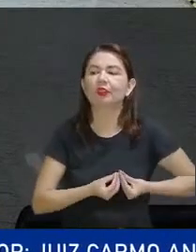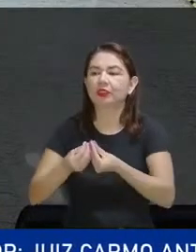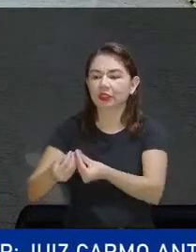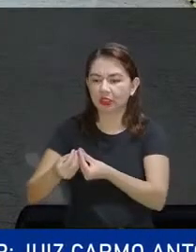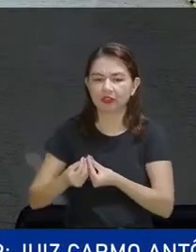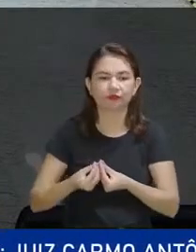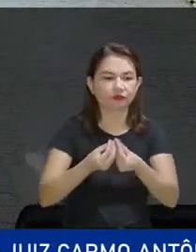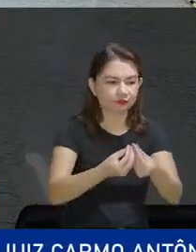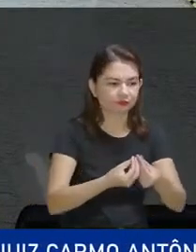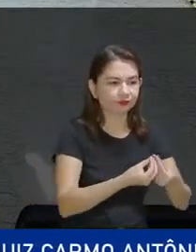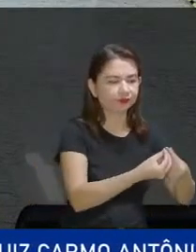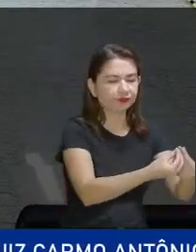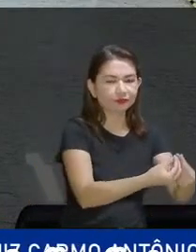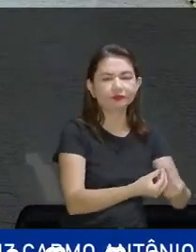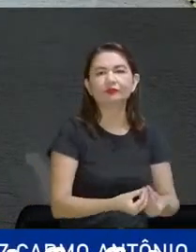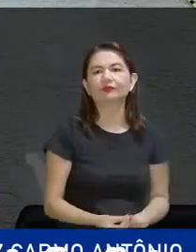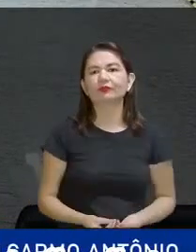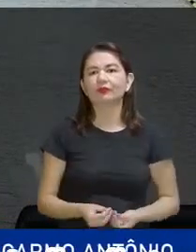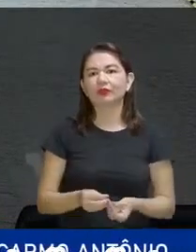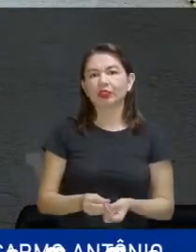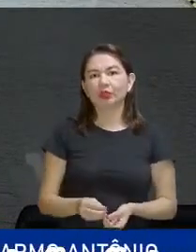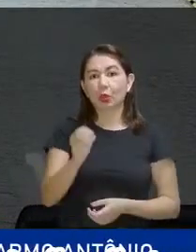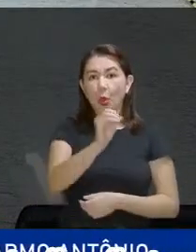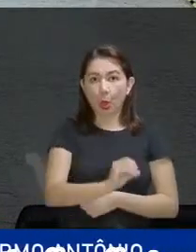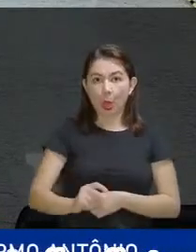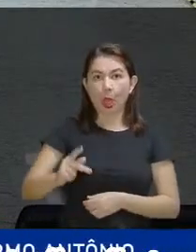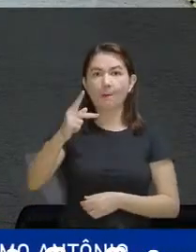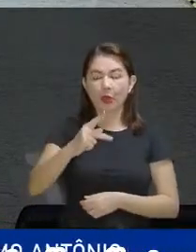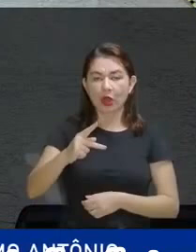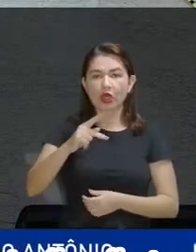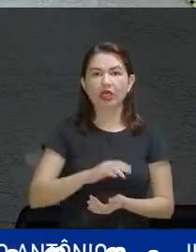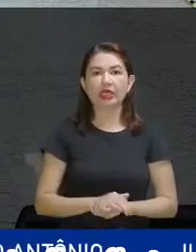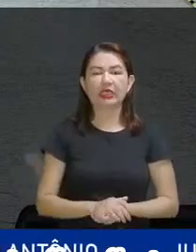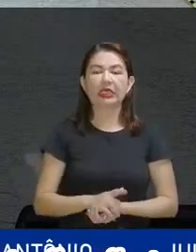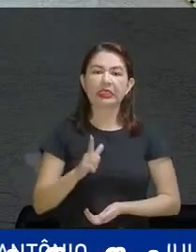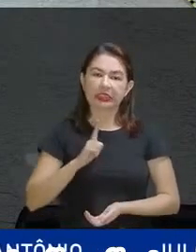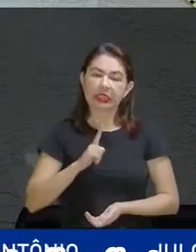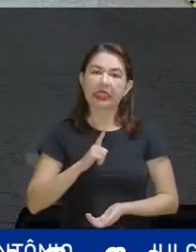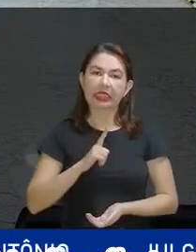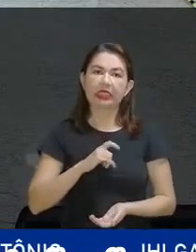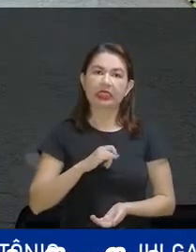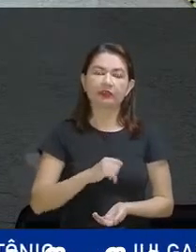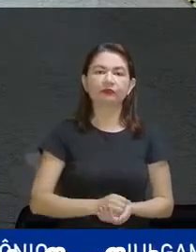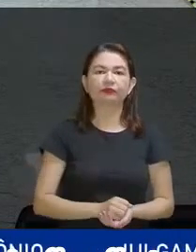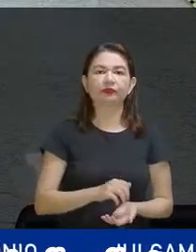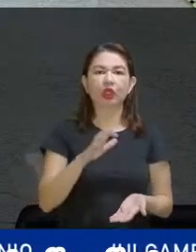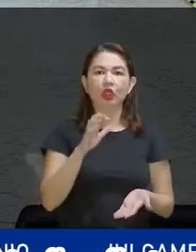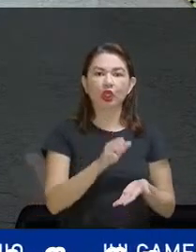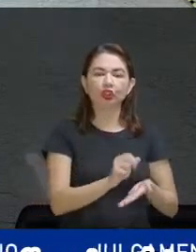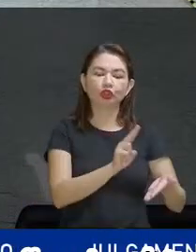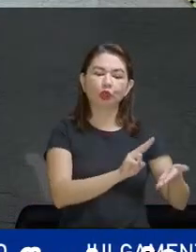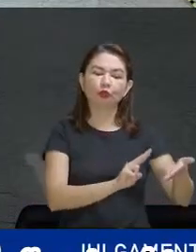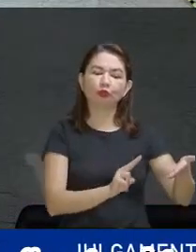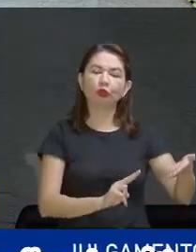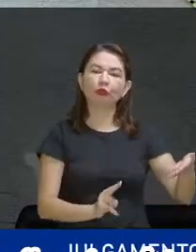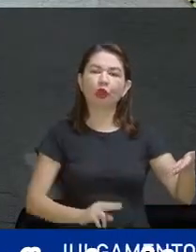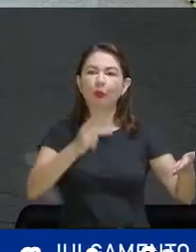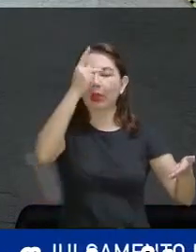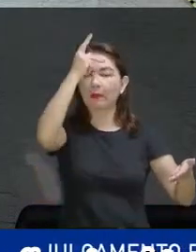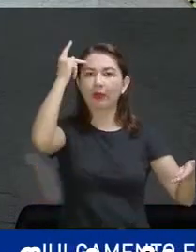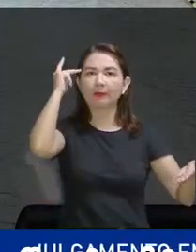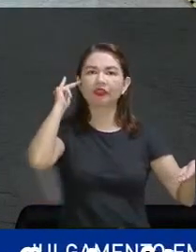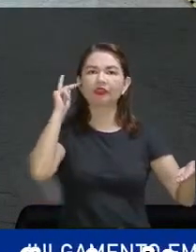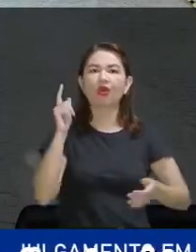cestas chegassem no município, que já possui o cadastro de pessoas beneficiárias, que a associação não tem colaboração financeira